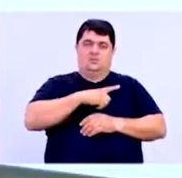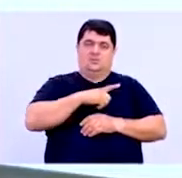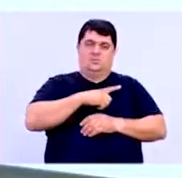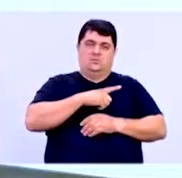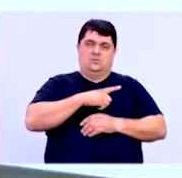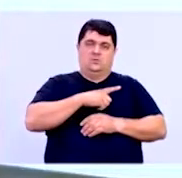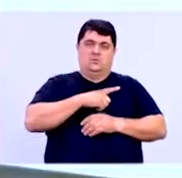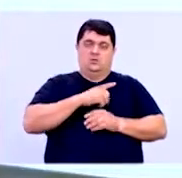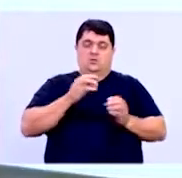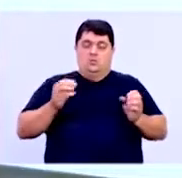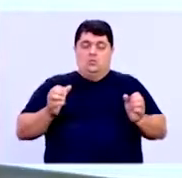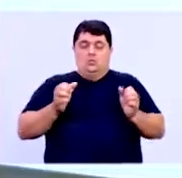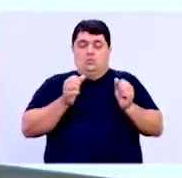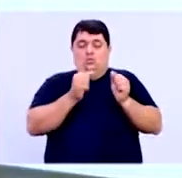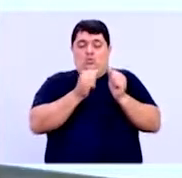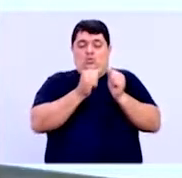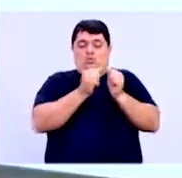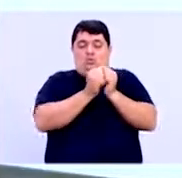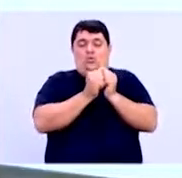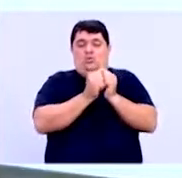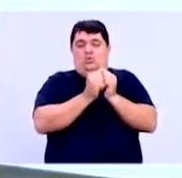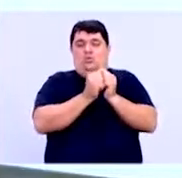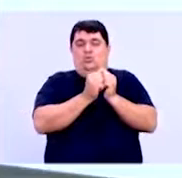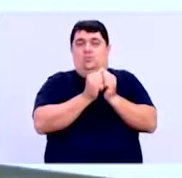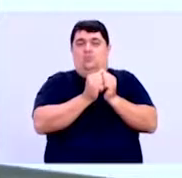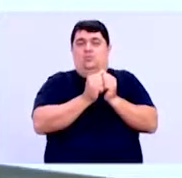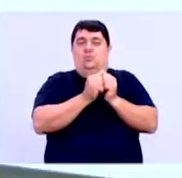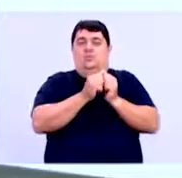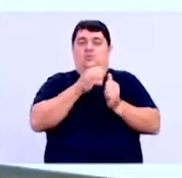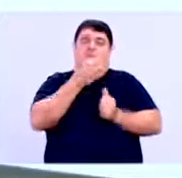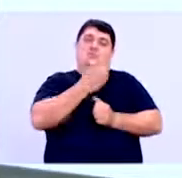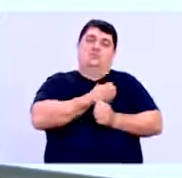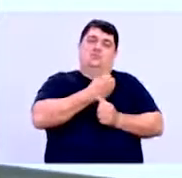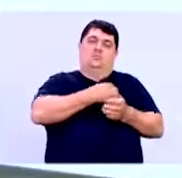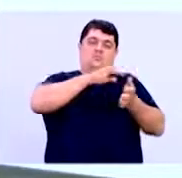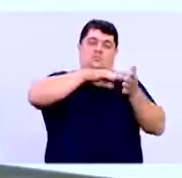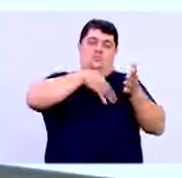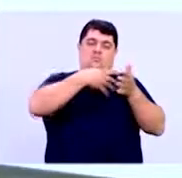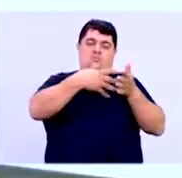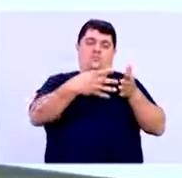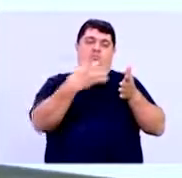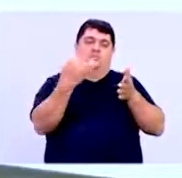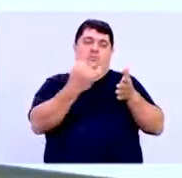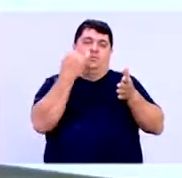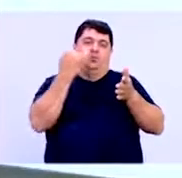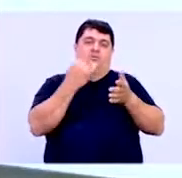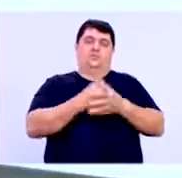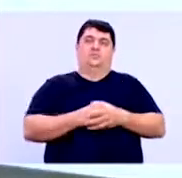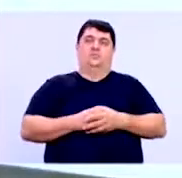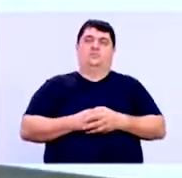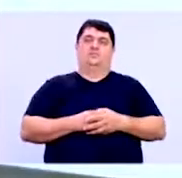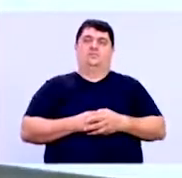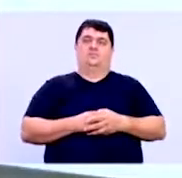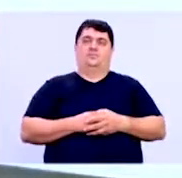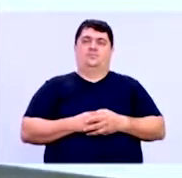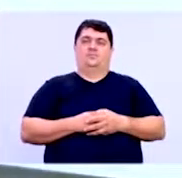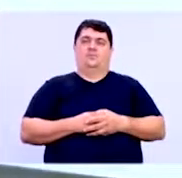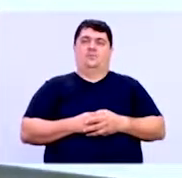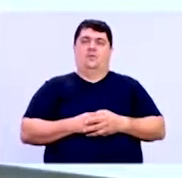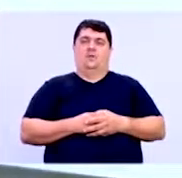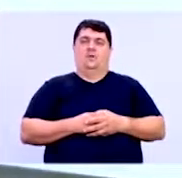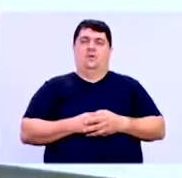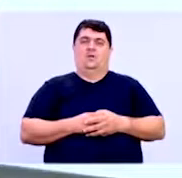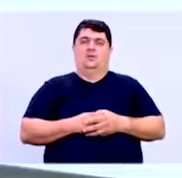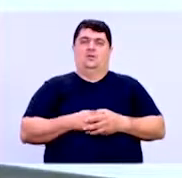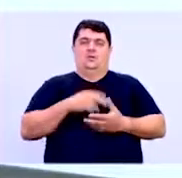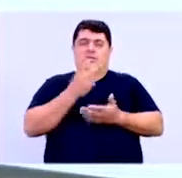está elencada, está interrelaçada e faz um link com os dados que você vê, né? Quando a gente está falando assim, é